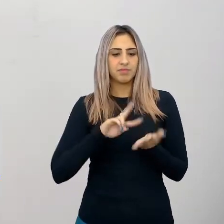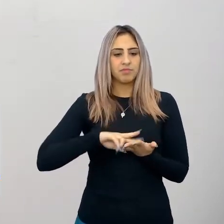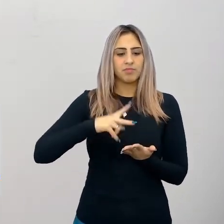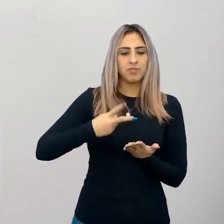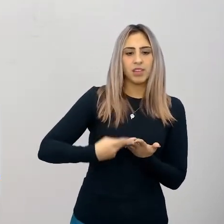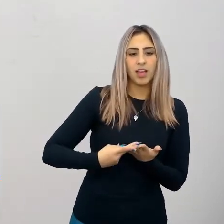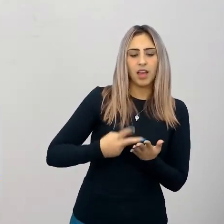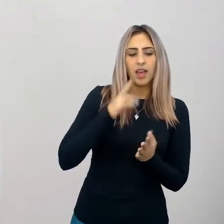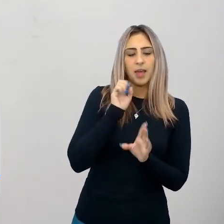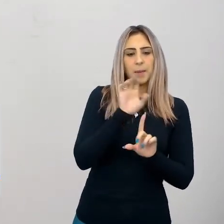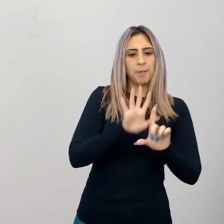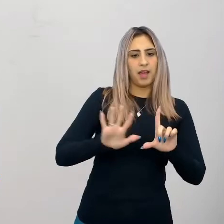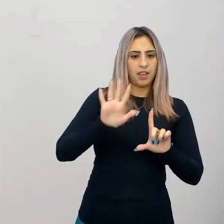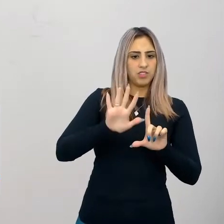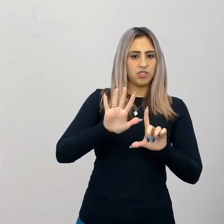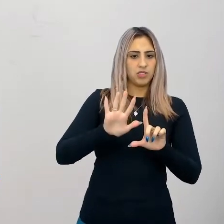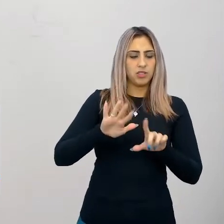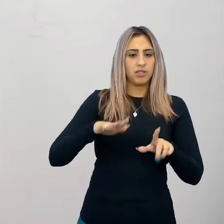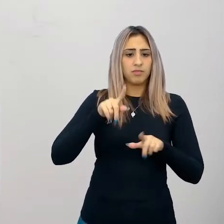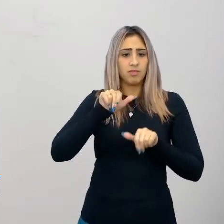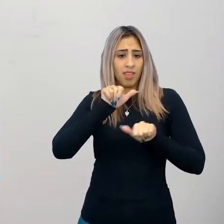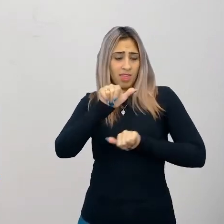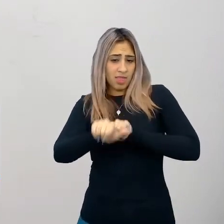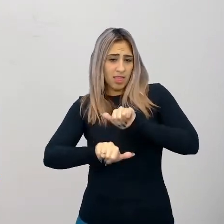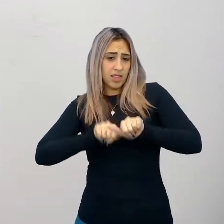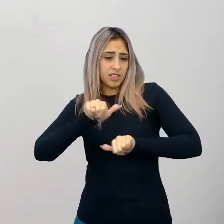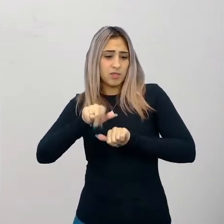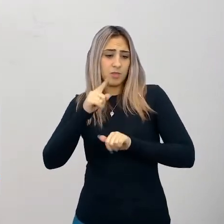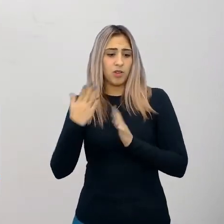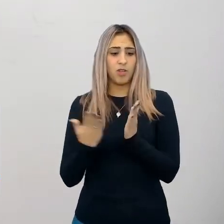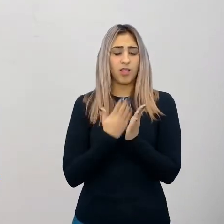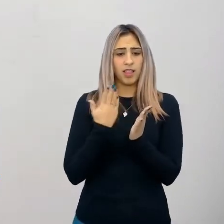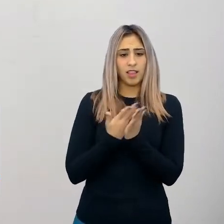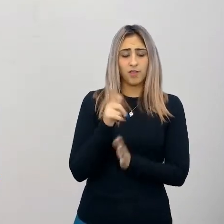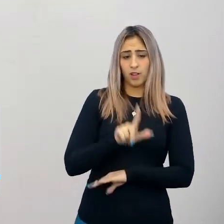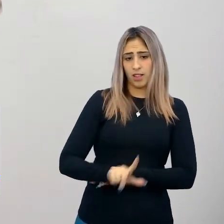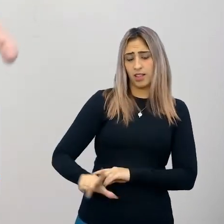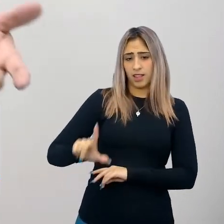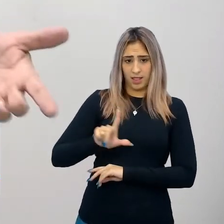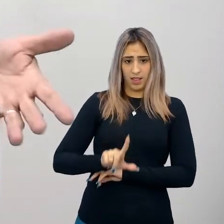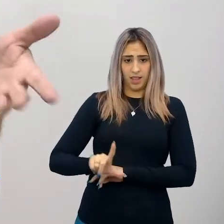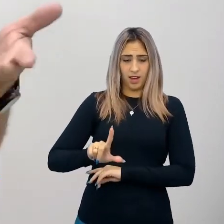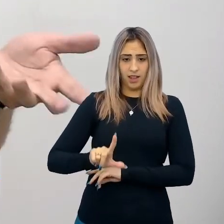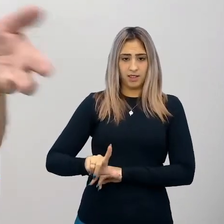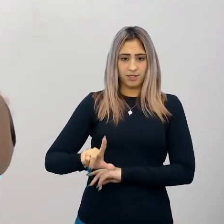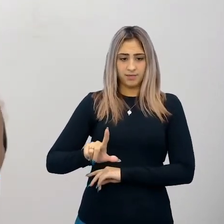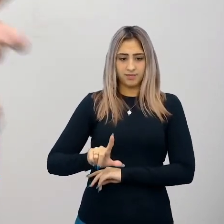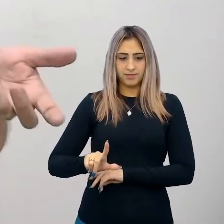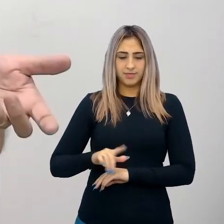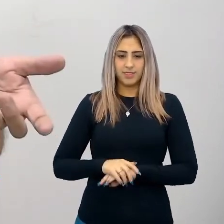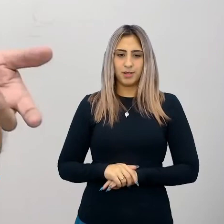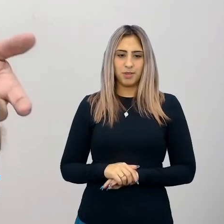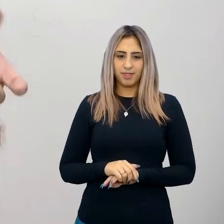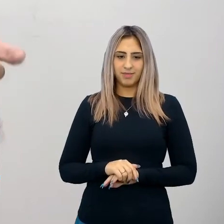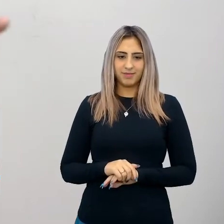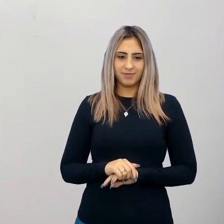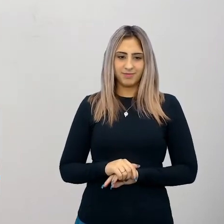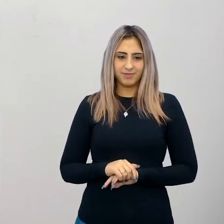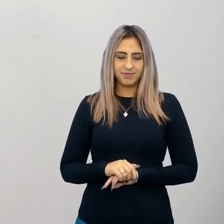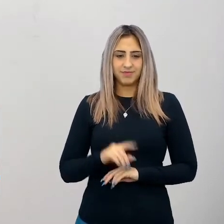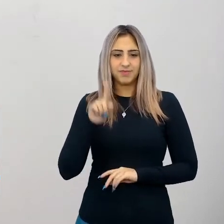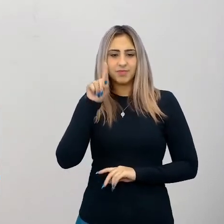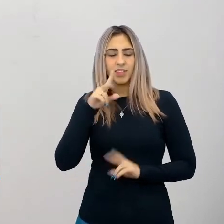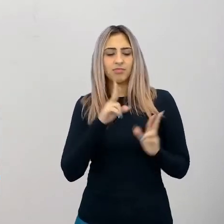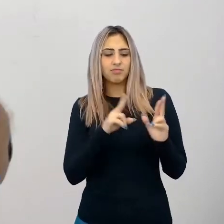uma narrativa. Quando ele decide transformar um livro literário numa obra cinematográfica,